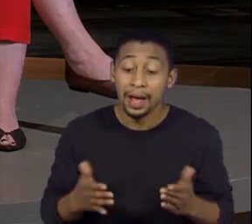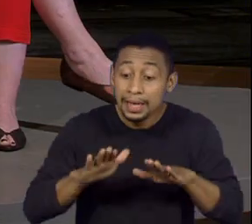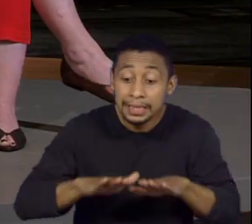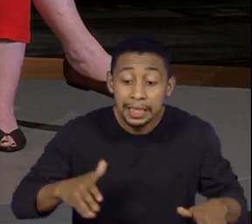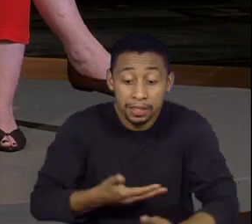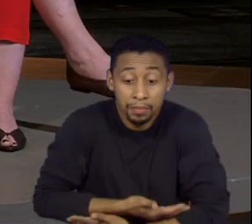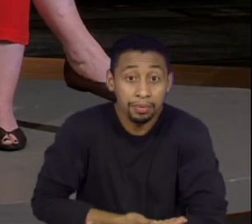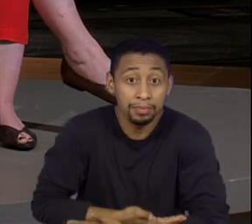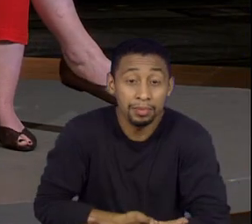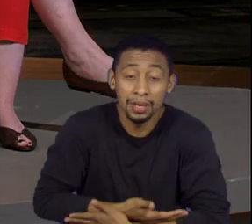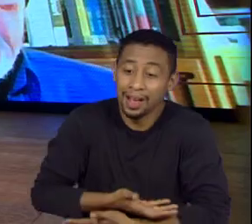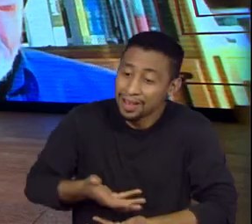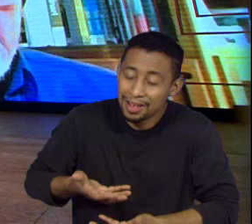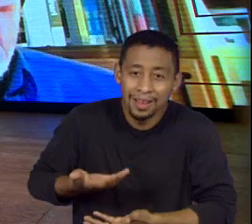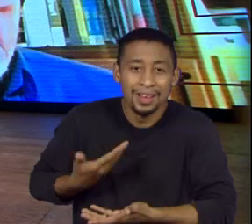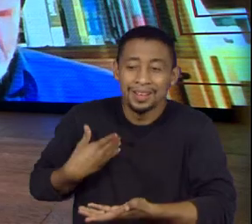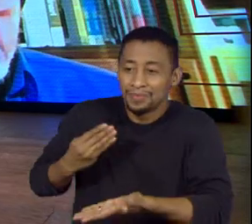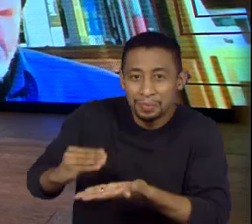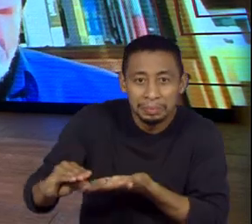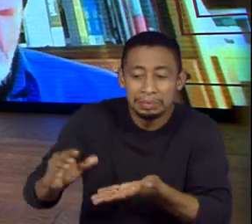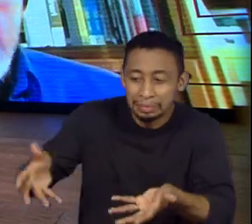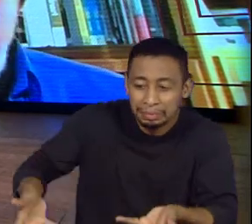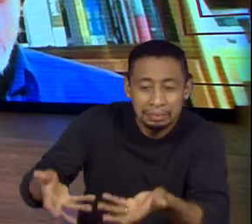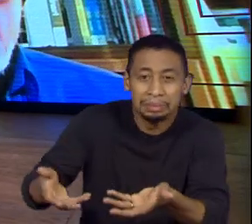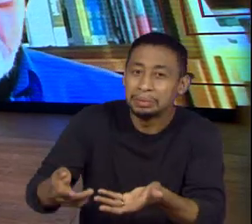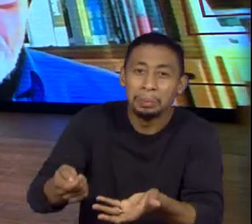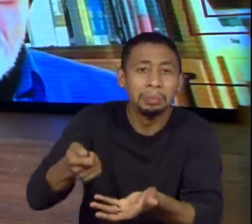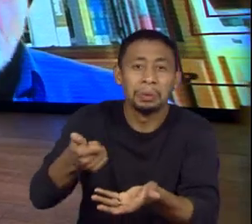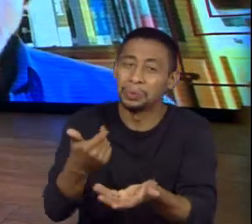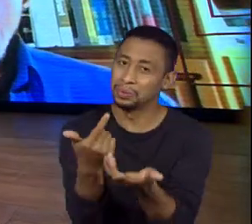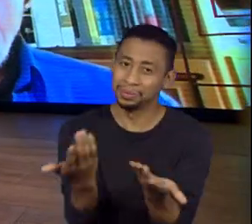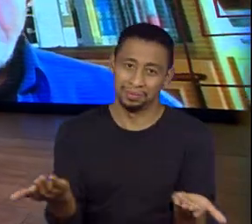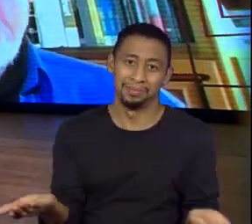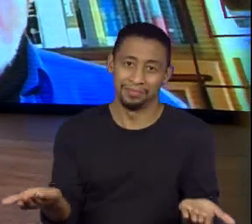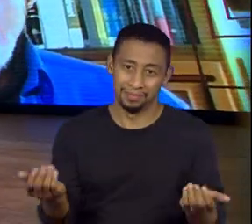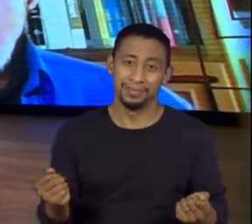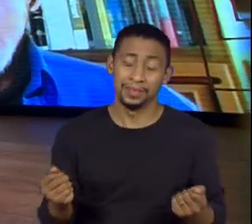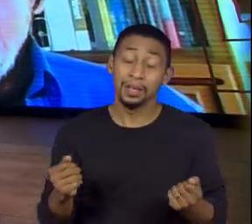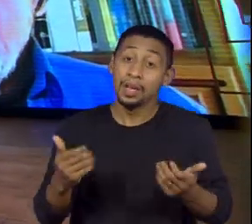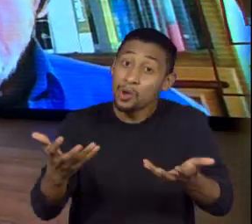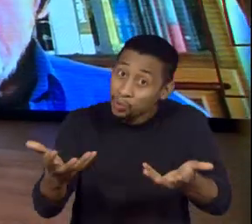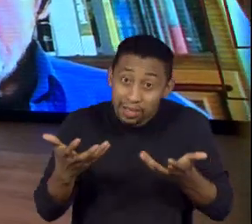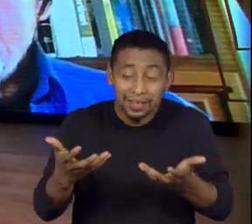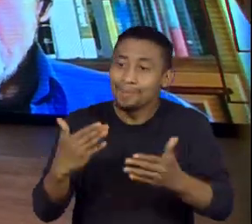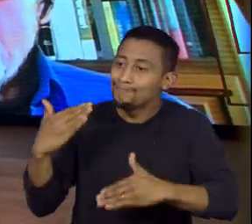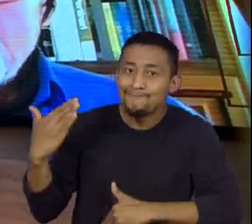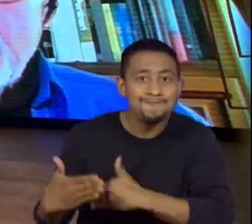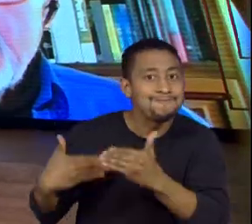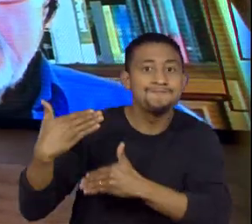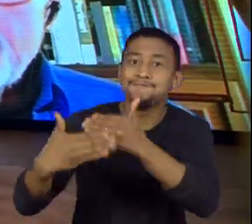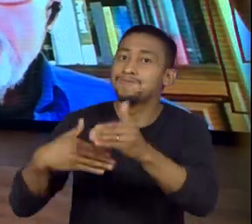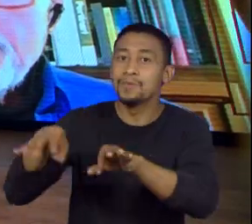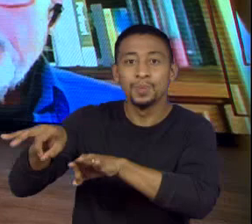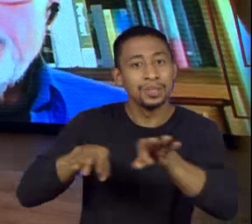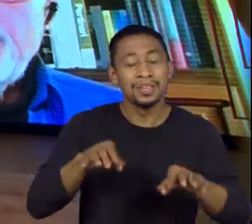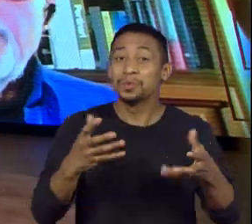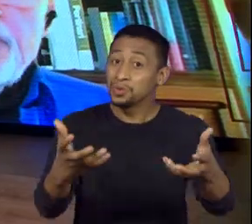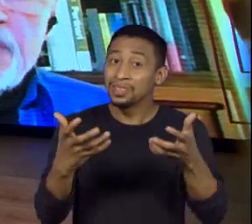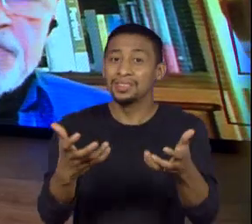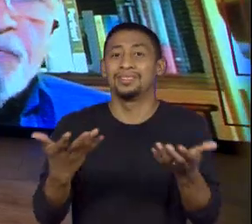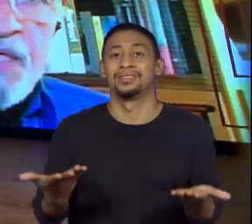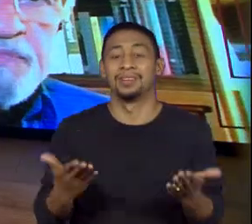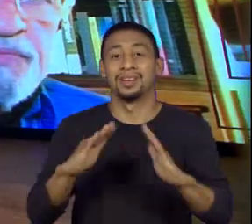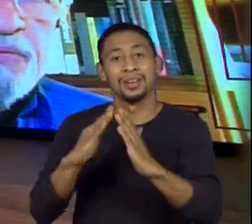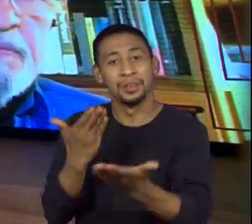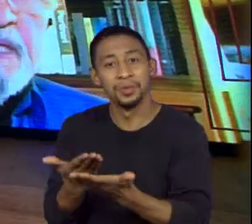projeto merecia um pouco mais, sabe? Eu acho que ficou aquém do que eu gostaria, porque eu gostaria que isso fosse possível